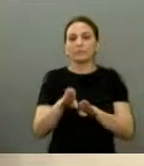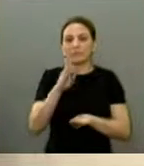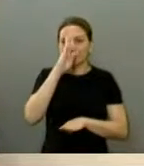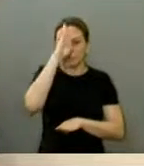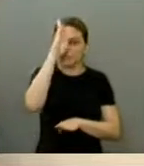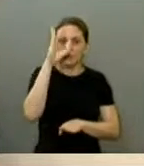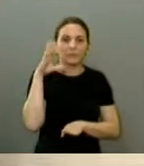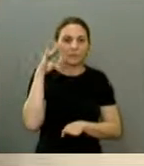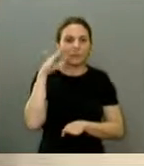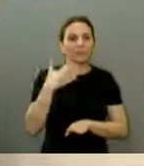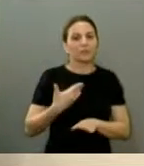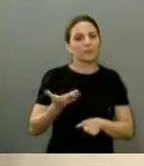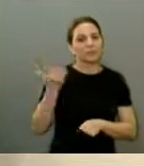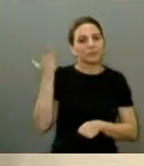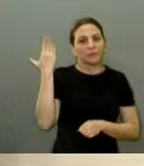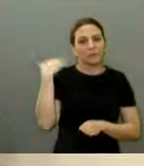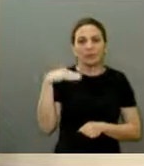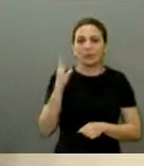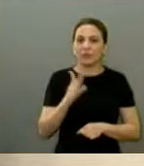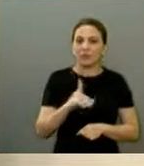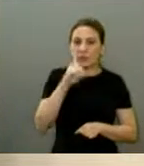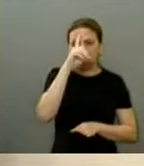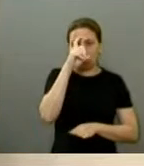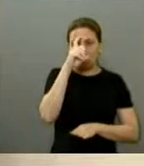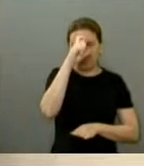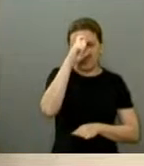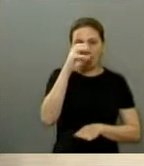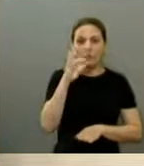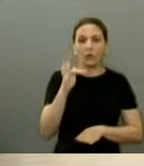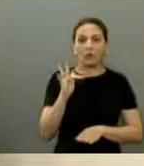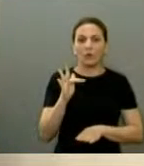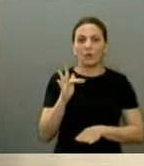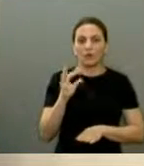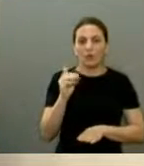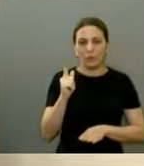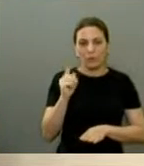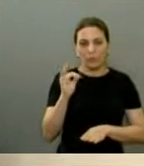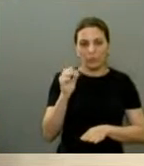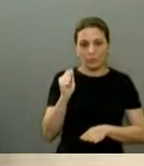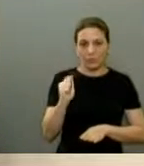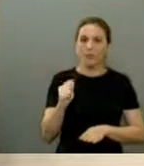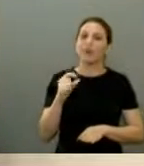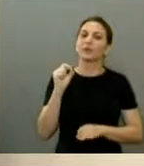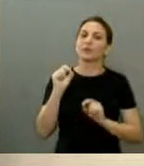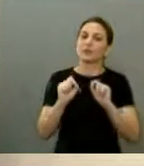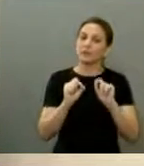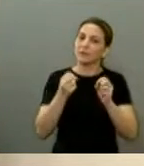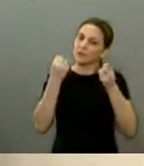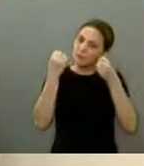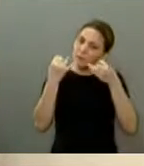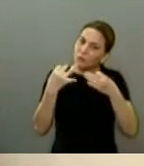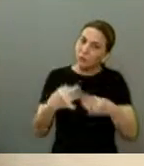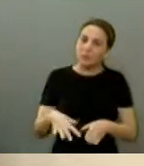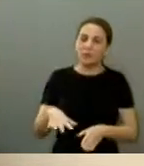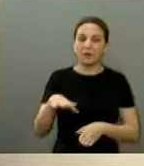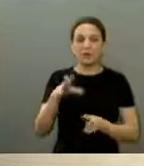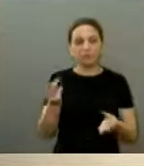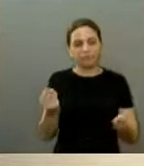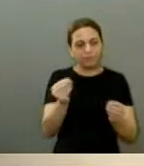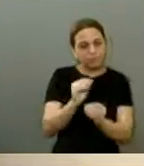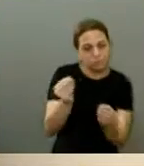as funcionárias mais antigas, tá, que estão se desdobrando, passando